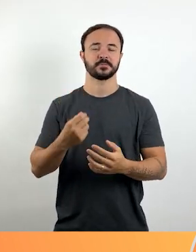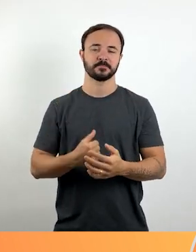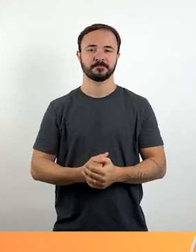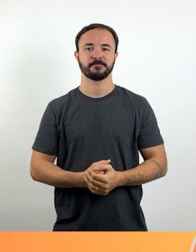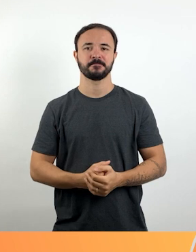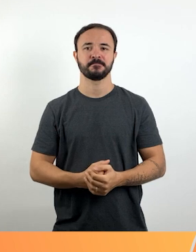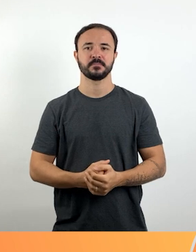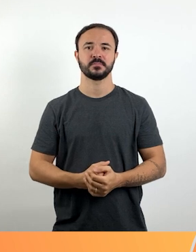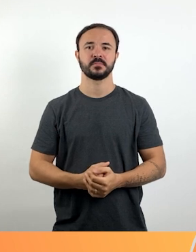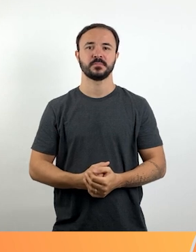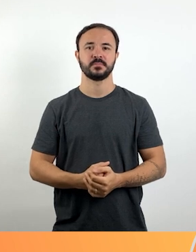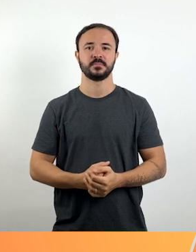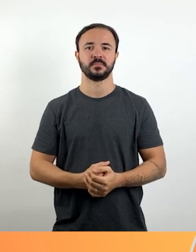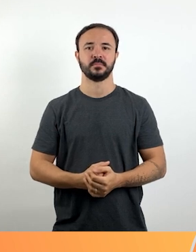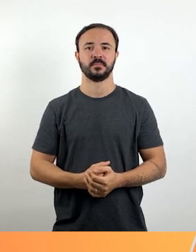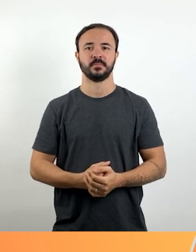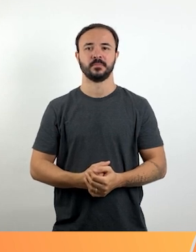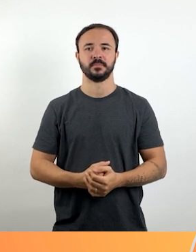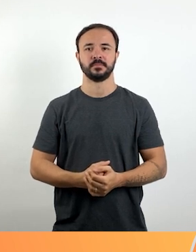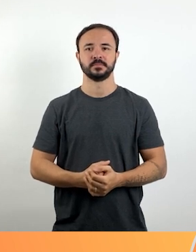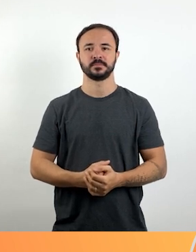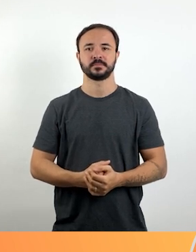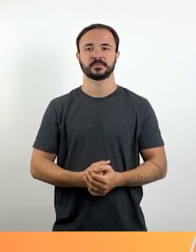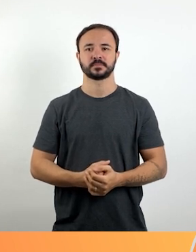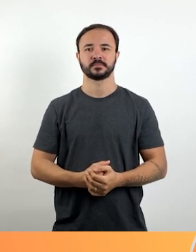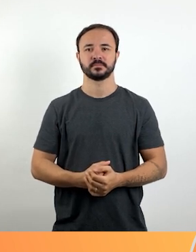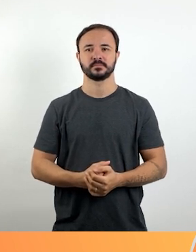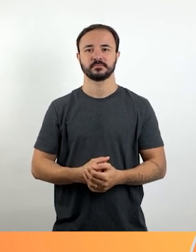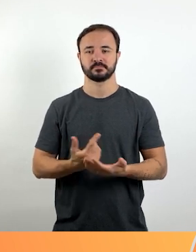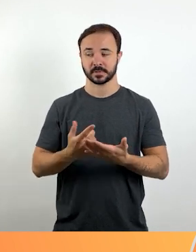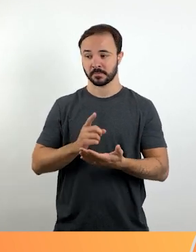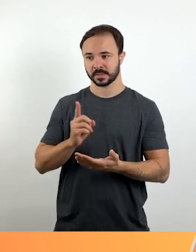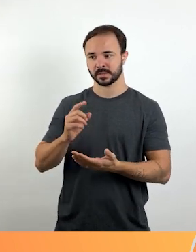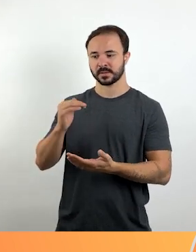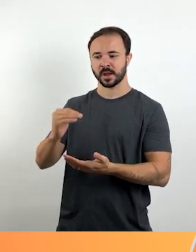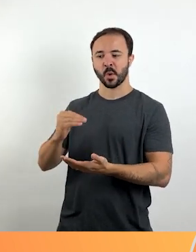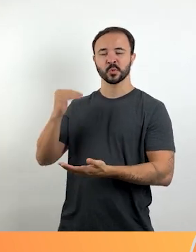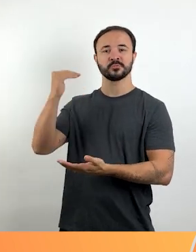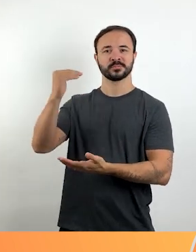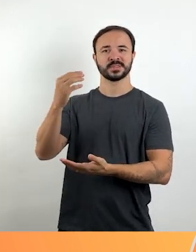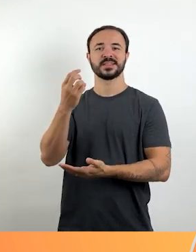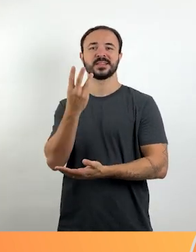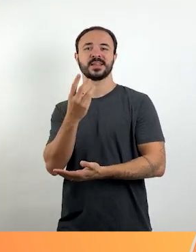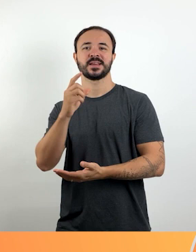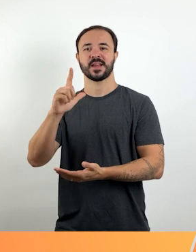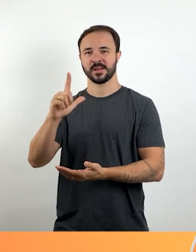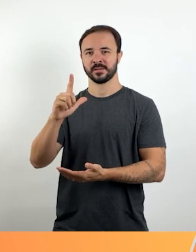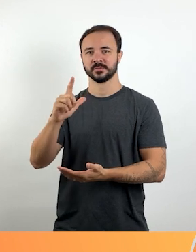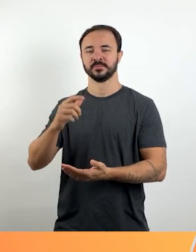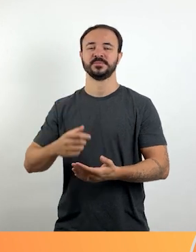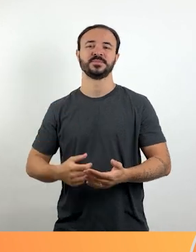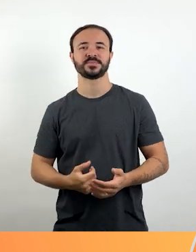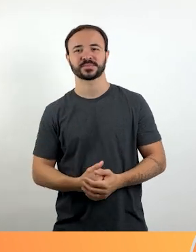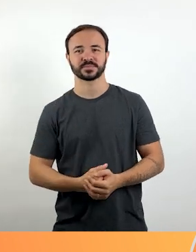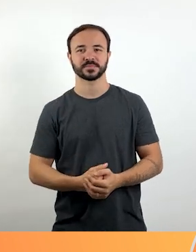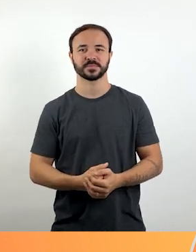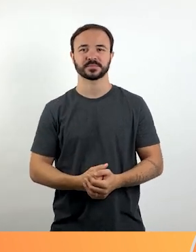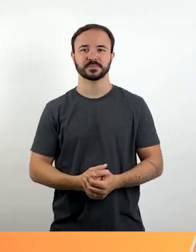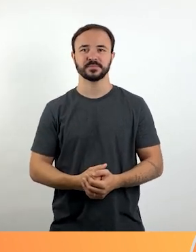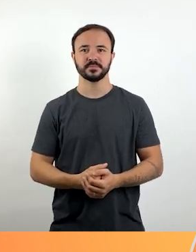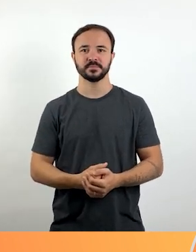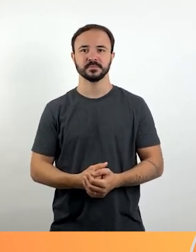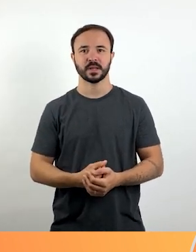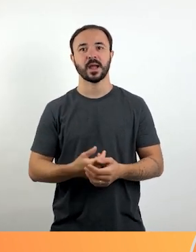aqui, eu vou chamar ela de 3L. E aí eu calculo